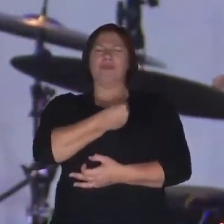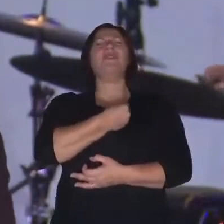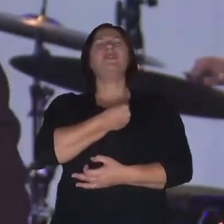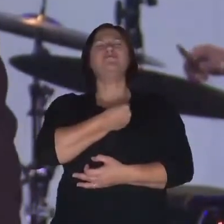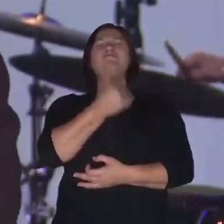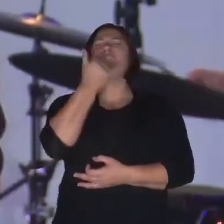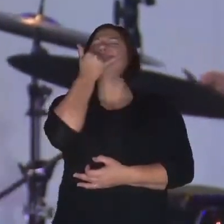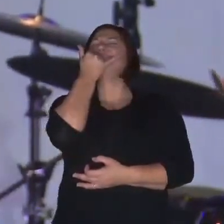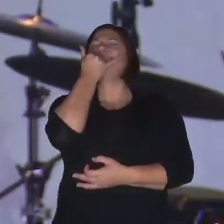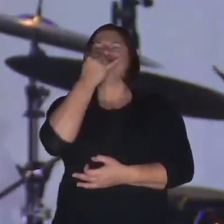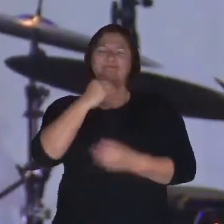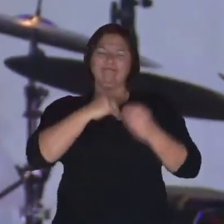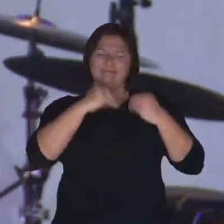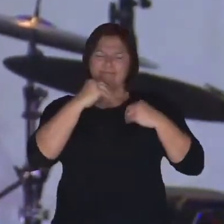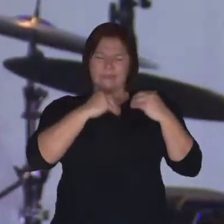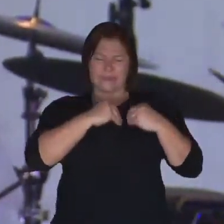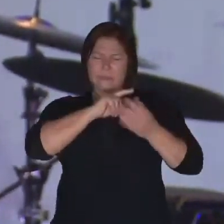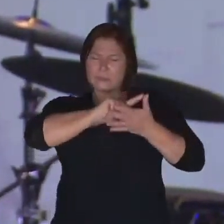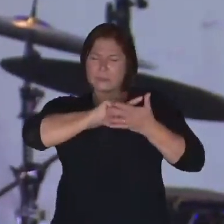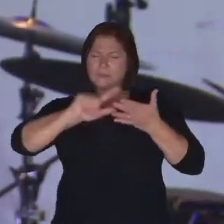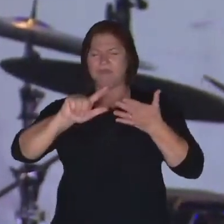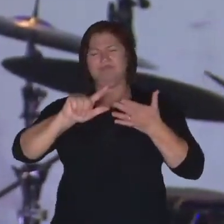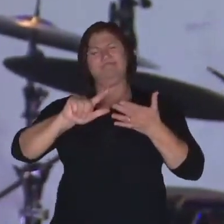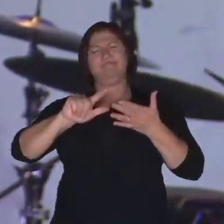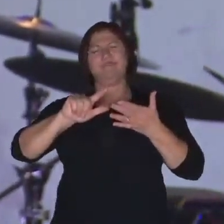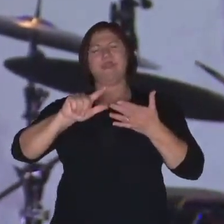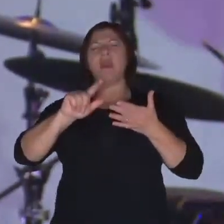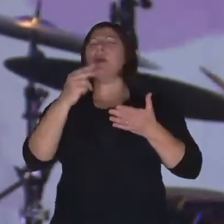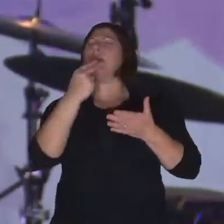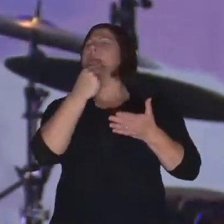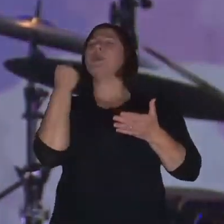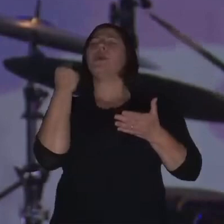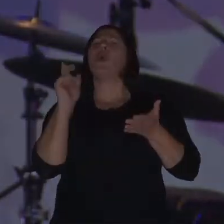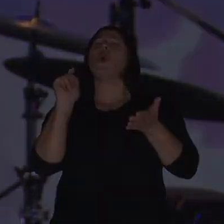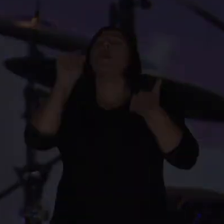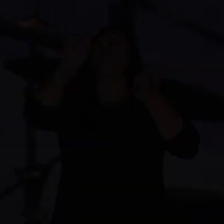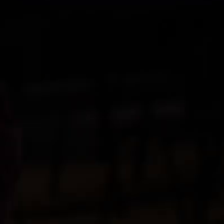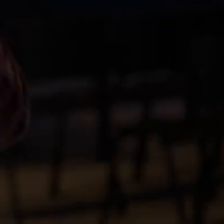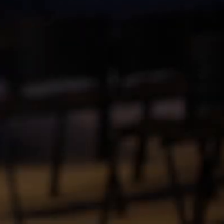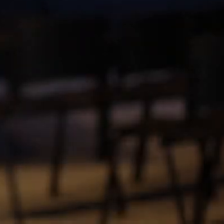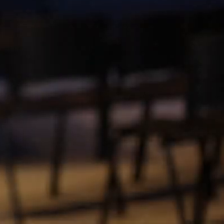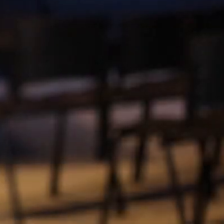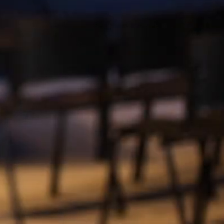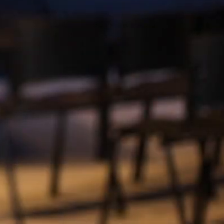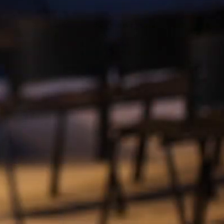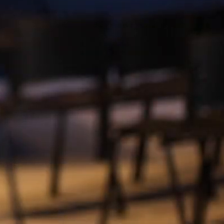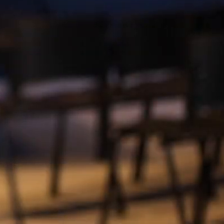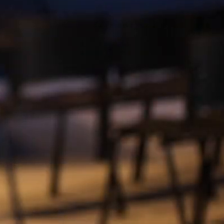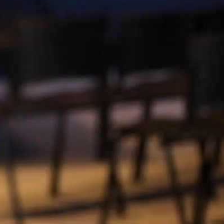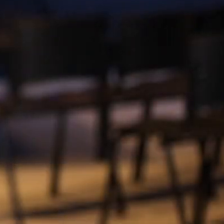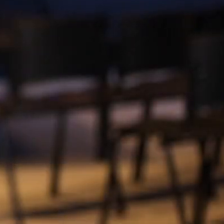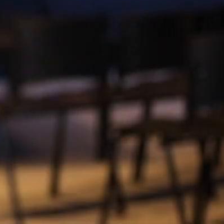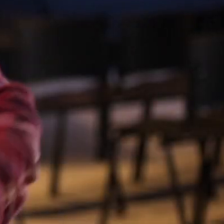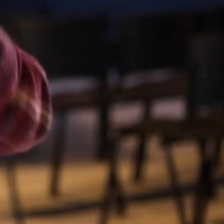meus pecados e escreve o meu nome no livro da vida. Louvado seja Deus por